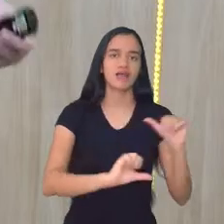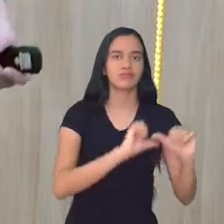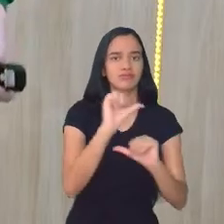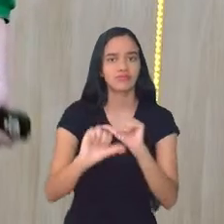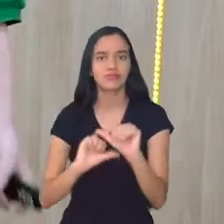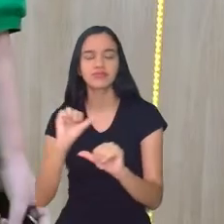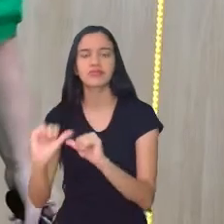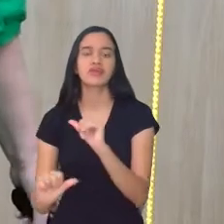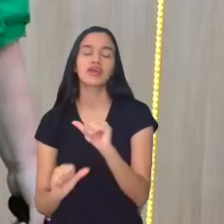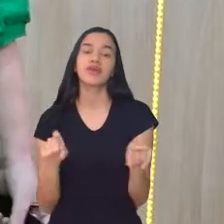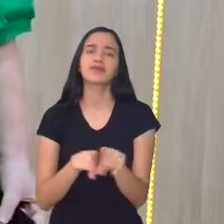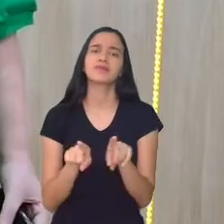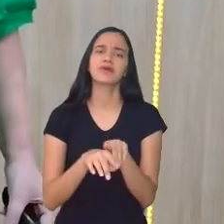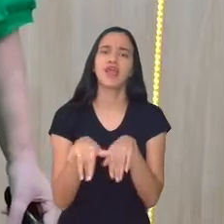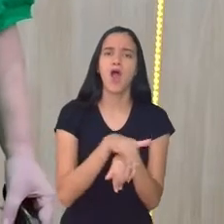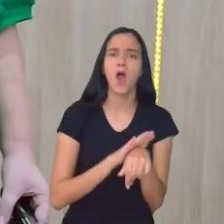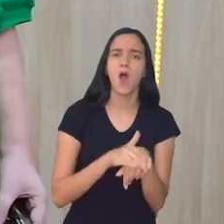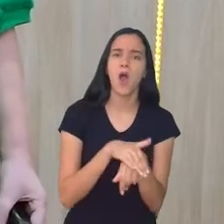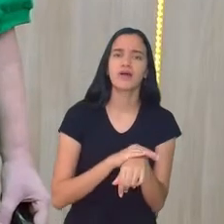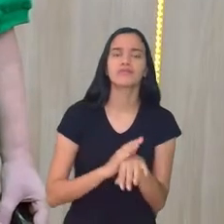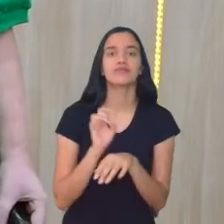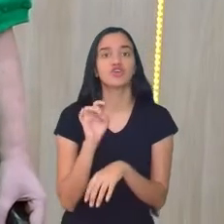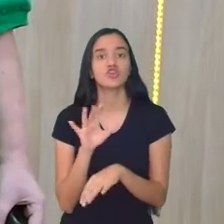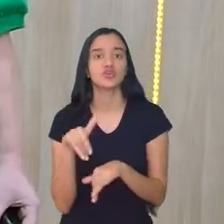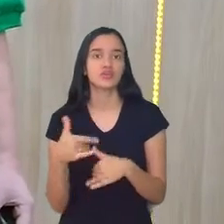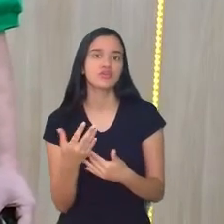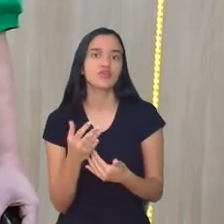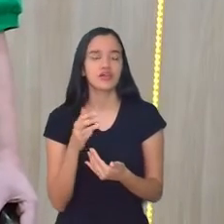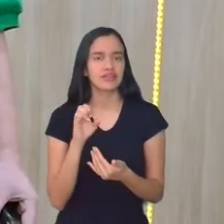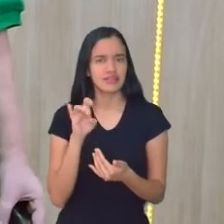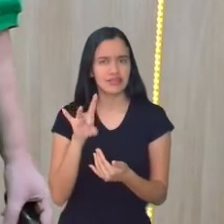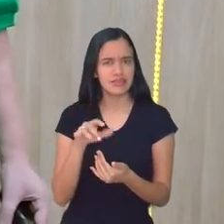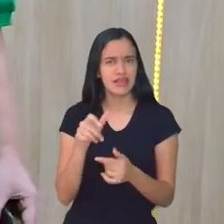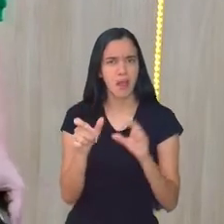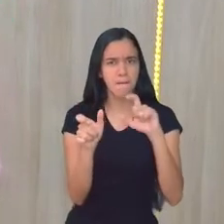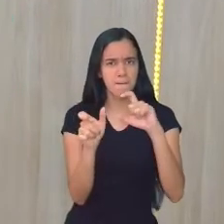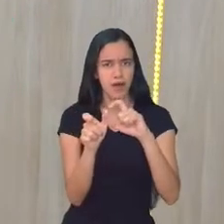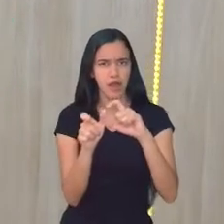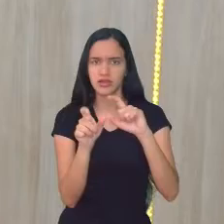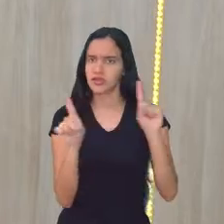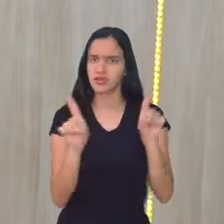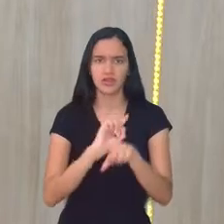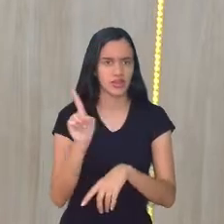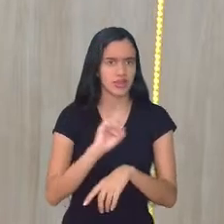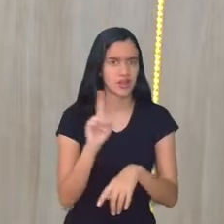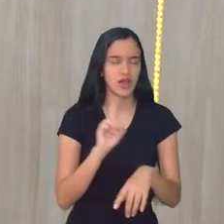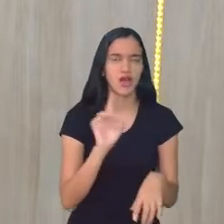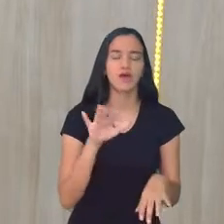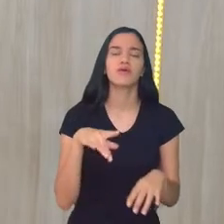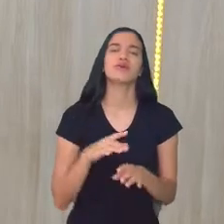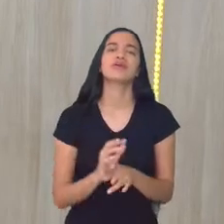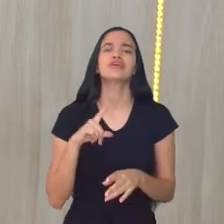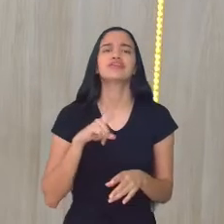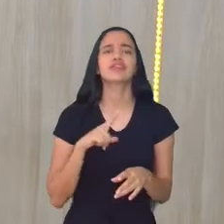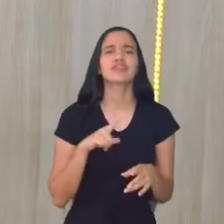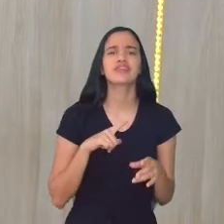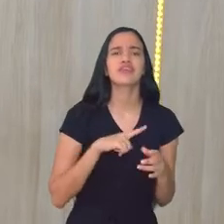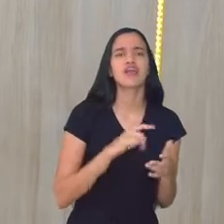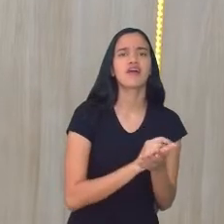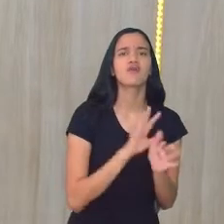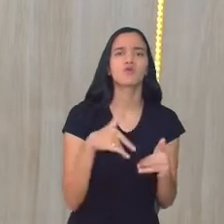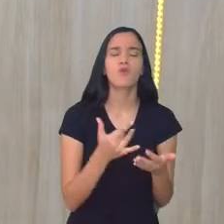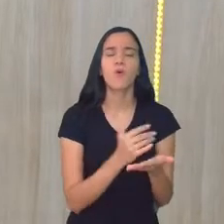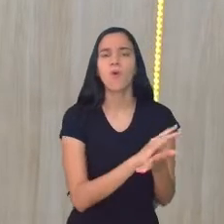dificultava até a conversa. Só tinha a polegada, professora? Não, tinha o palmo, tinha o pé, tinha uma série de outras